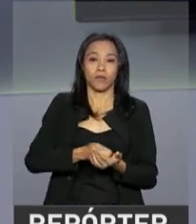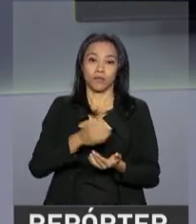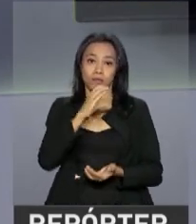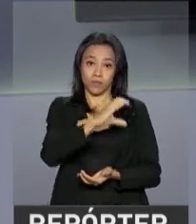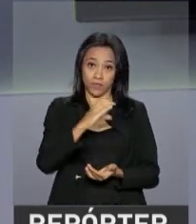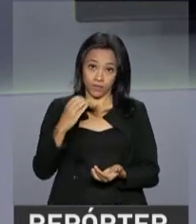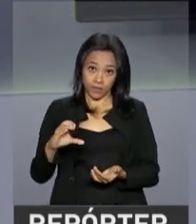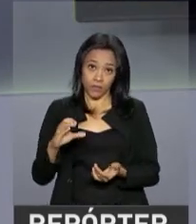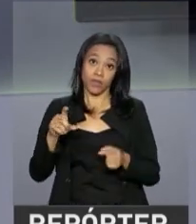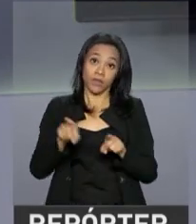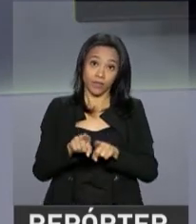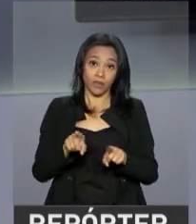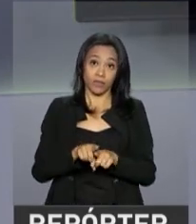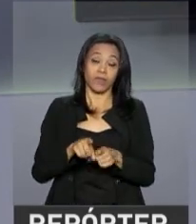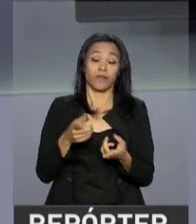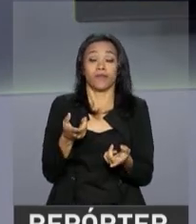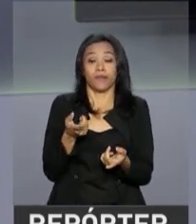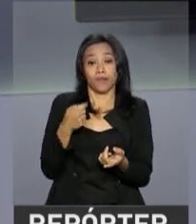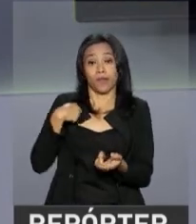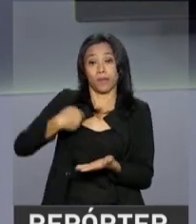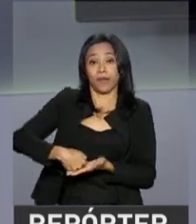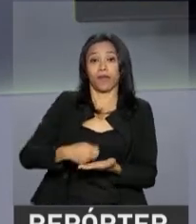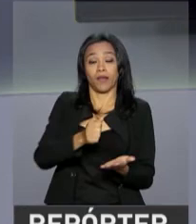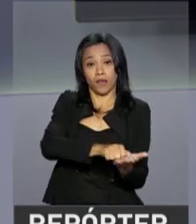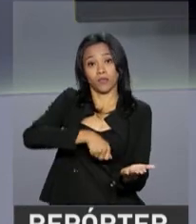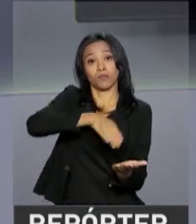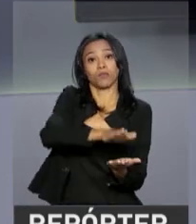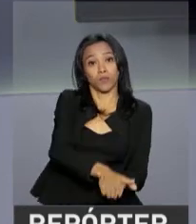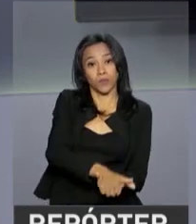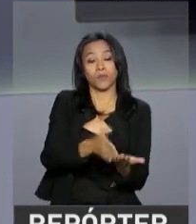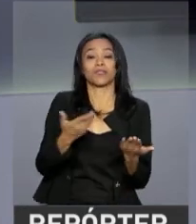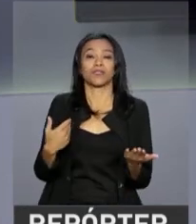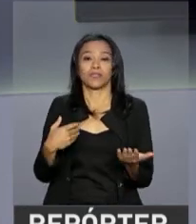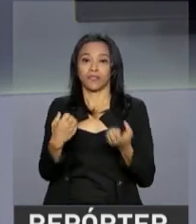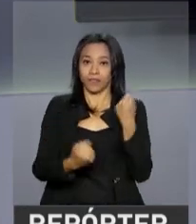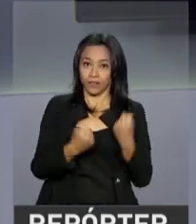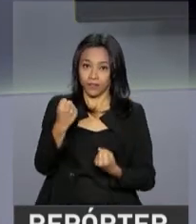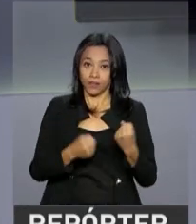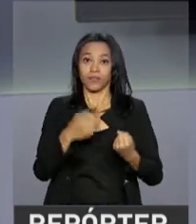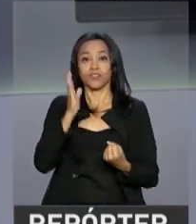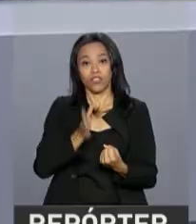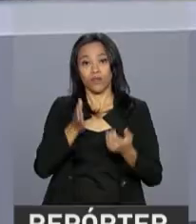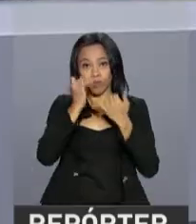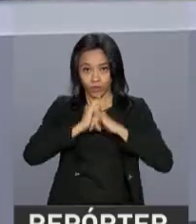multas de trânsito. A decisão do Denatran foi publicada hoje e já está em vigor.